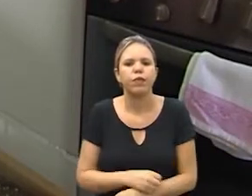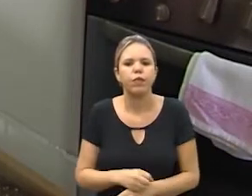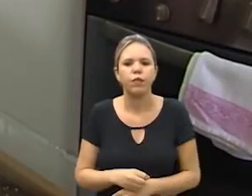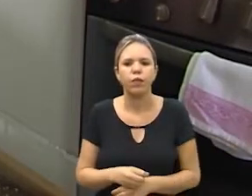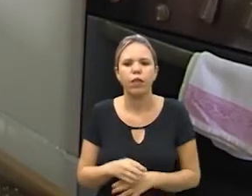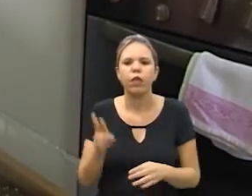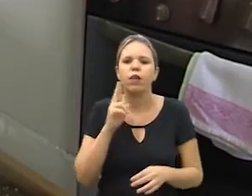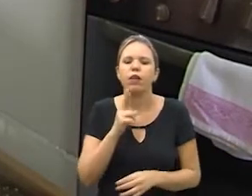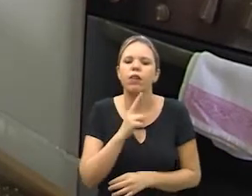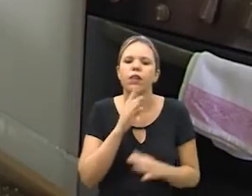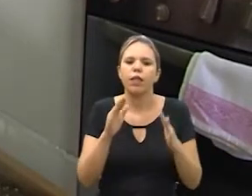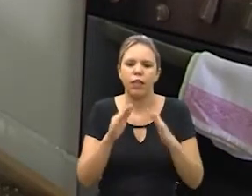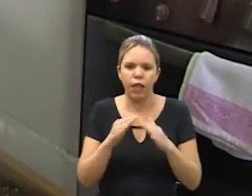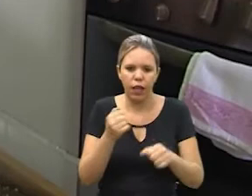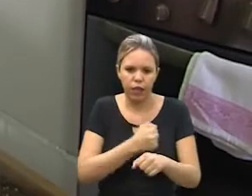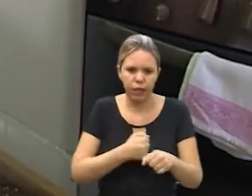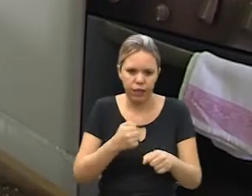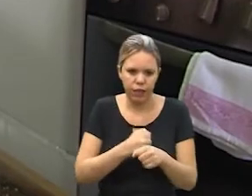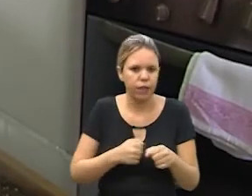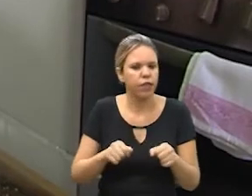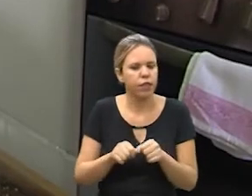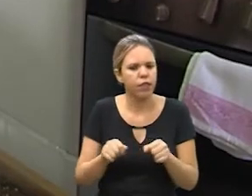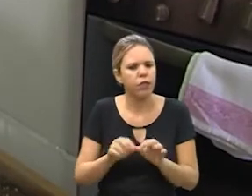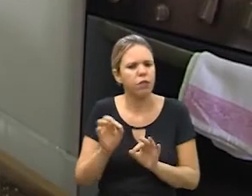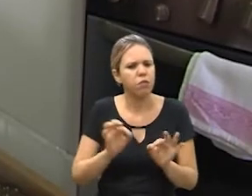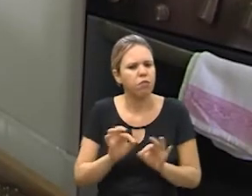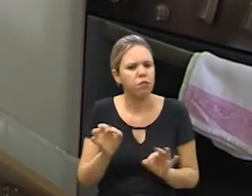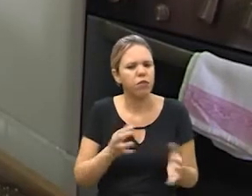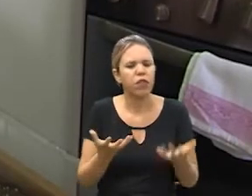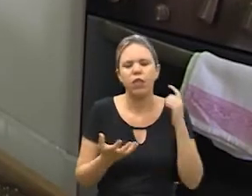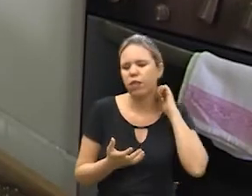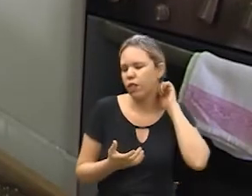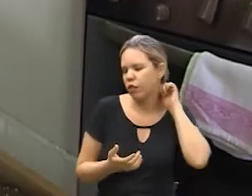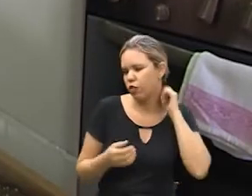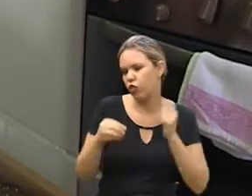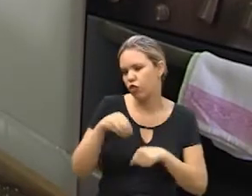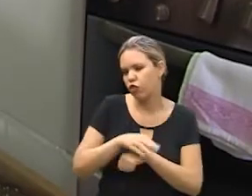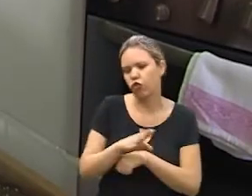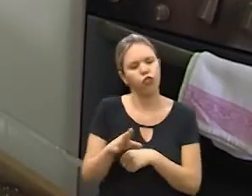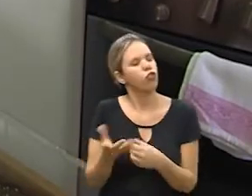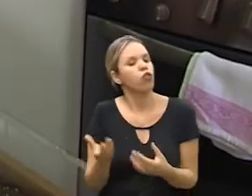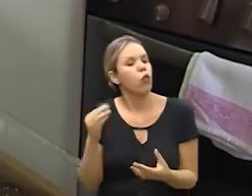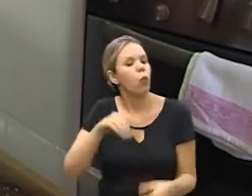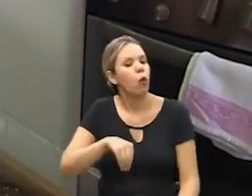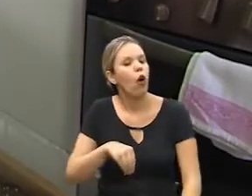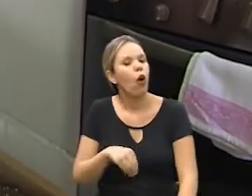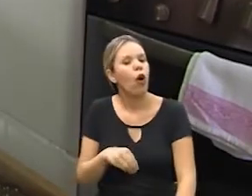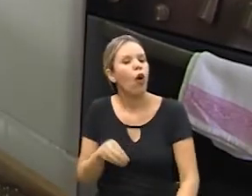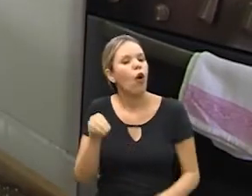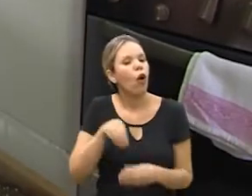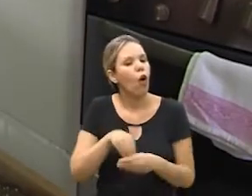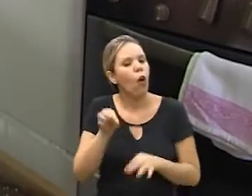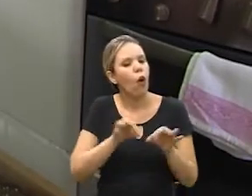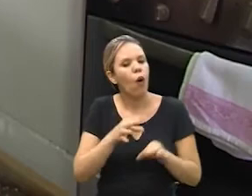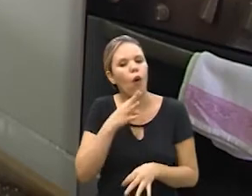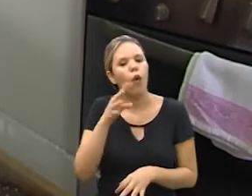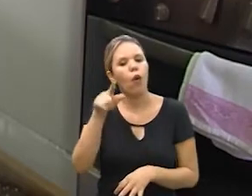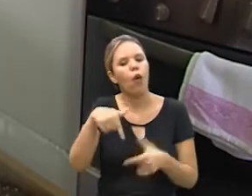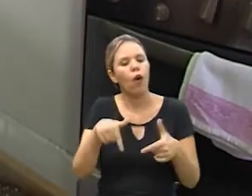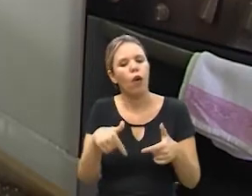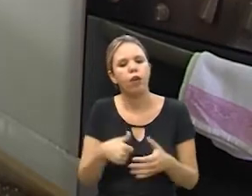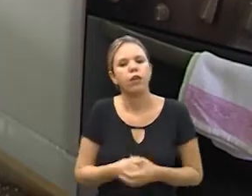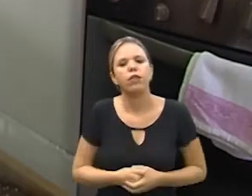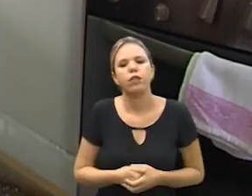O buffet chama Tá em Casa Gourmet. Então, Thaís, eu queria umas dicas, o que eu posso colocar? Ou quiser conhecer um pouco mais do